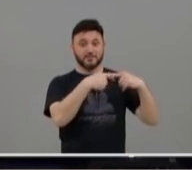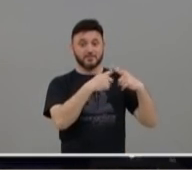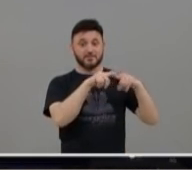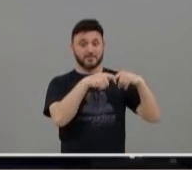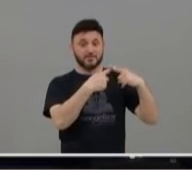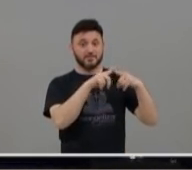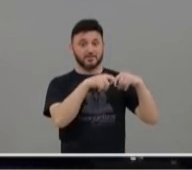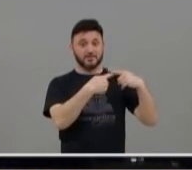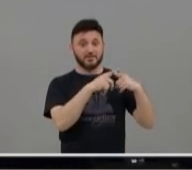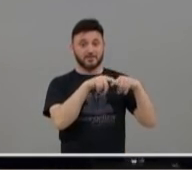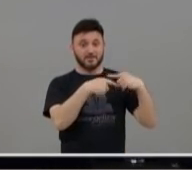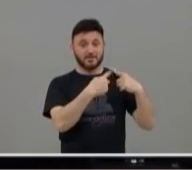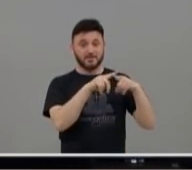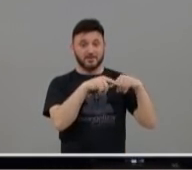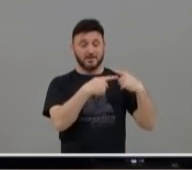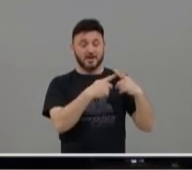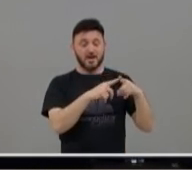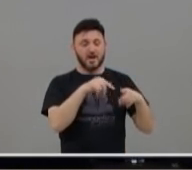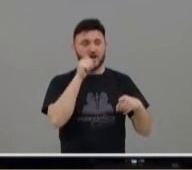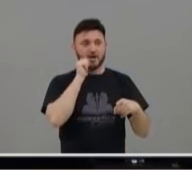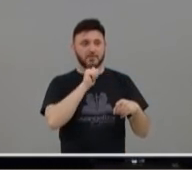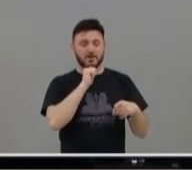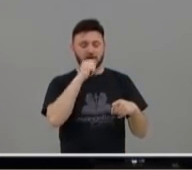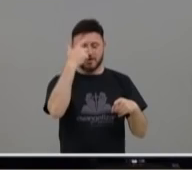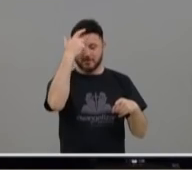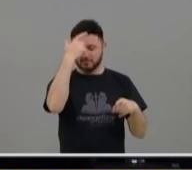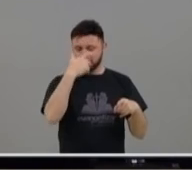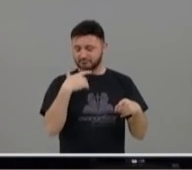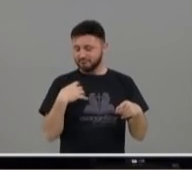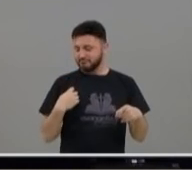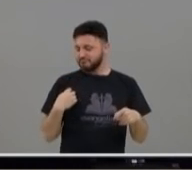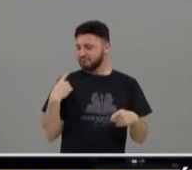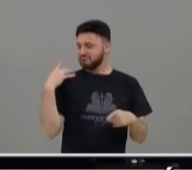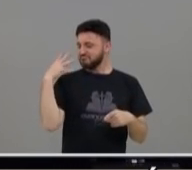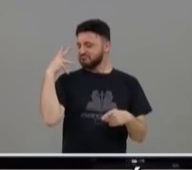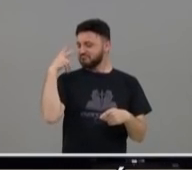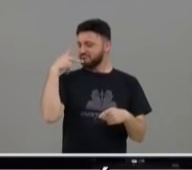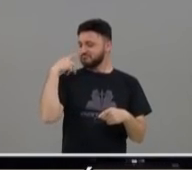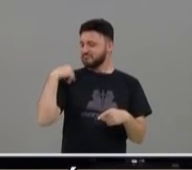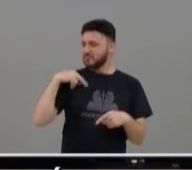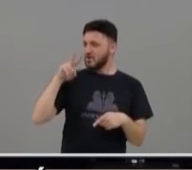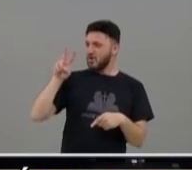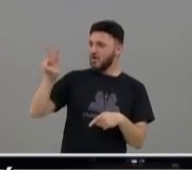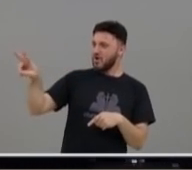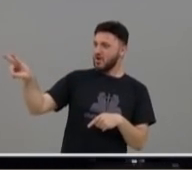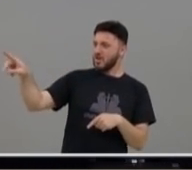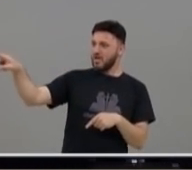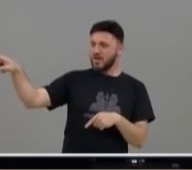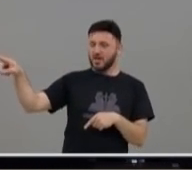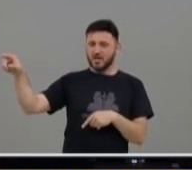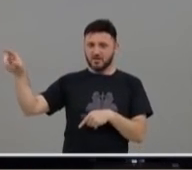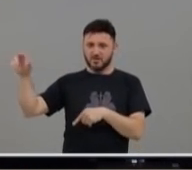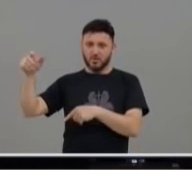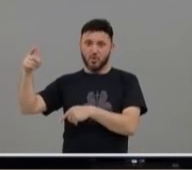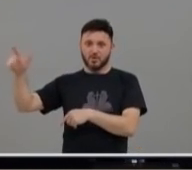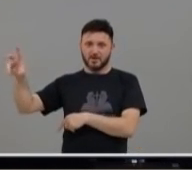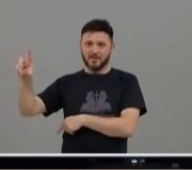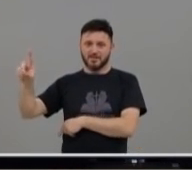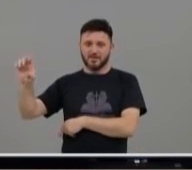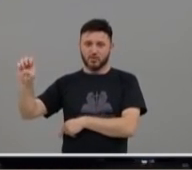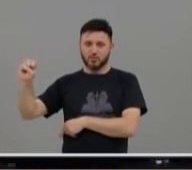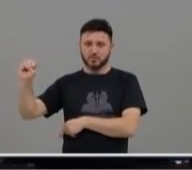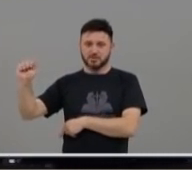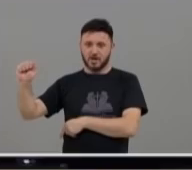tão cheia de si, que ela olha para a deusa Minerva e diz: eu faço melhor do que você. A deusa se